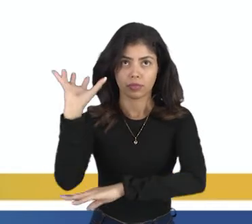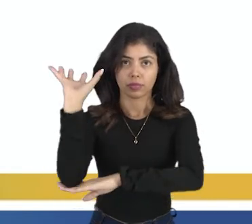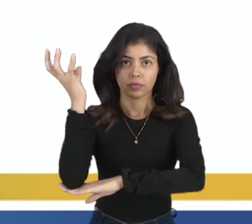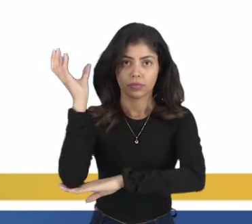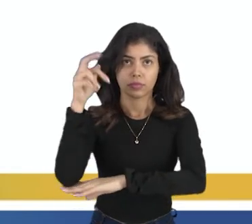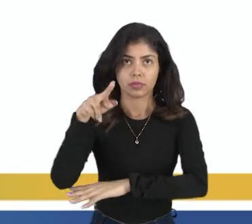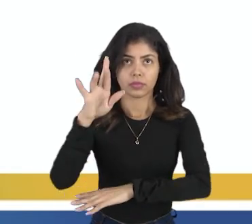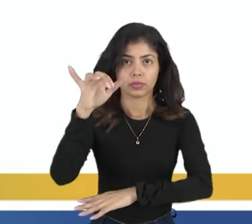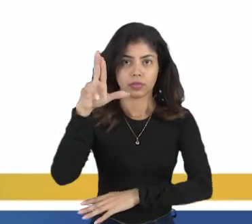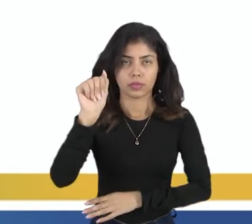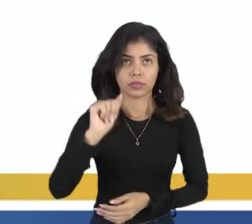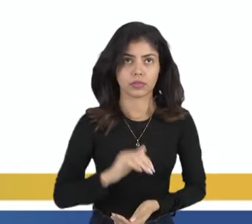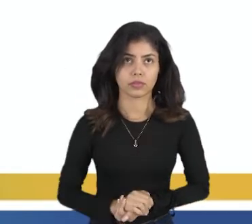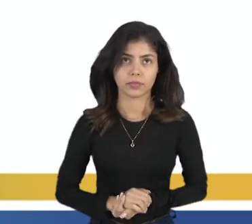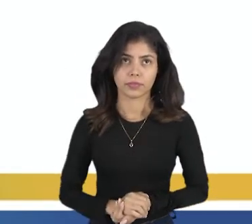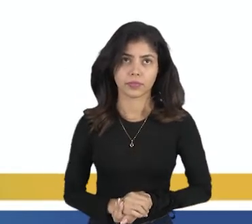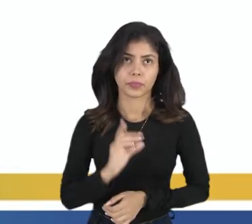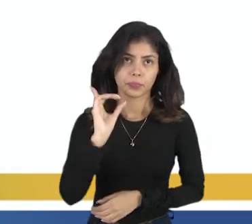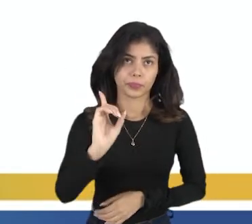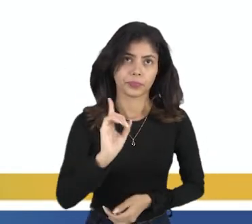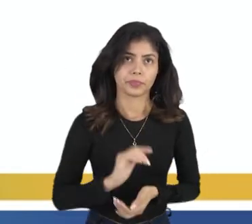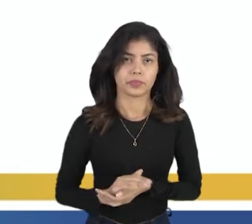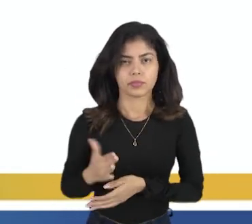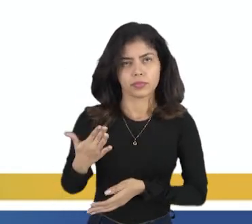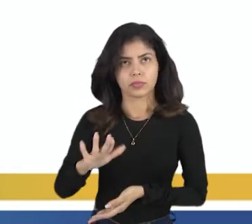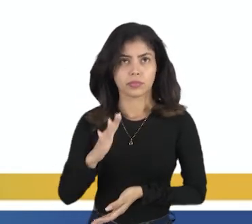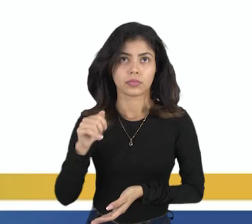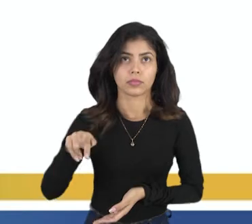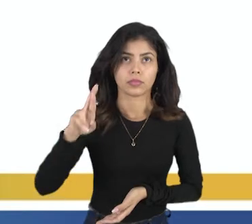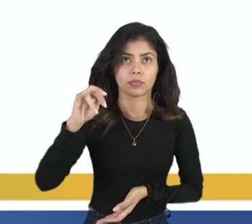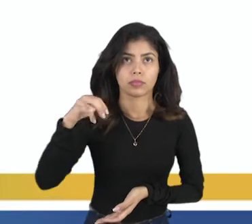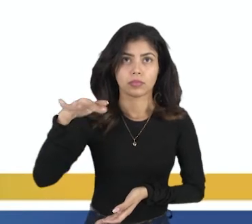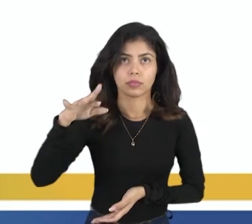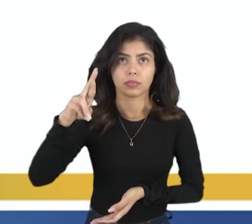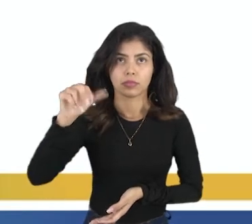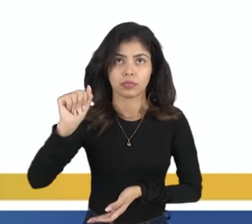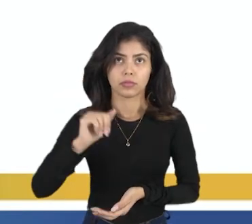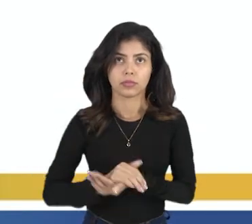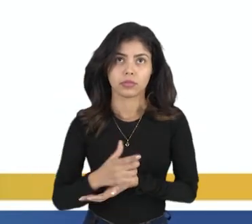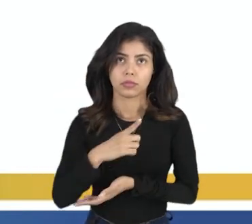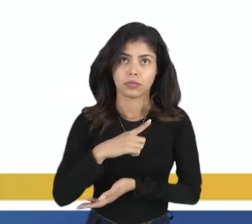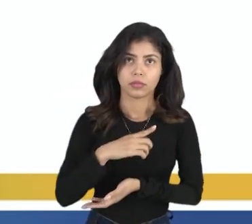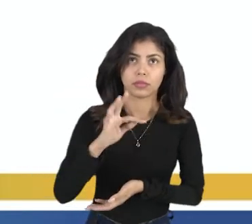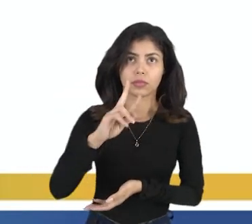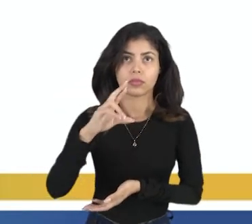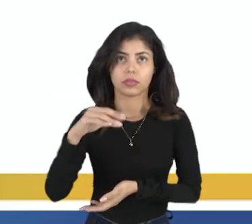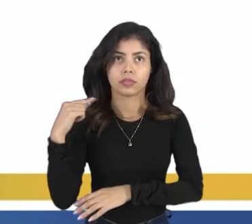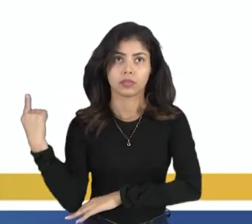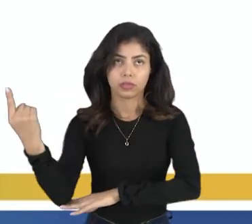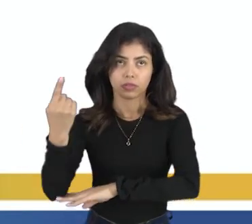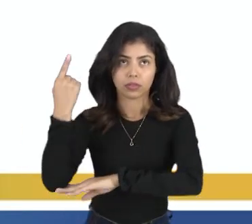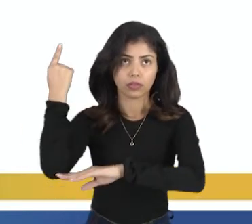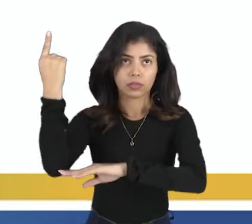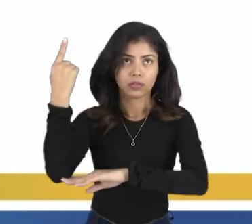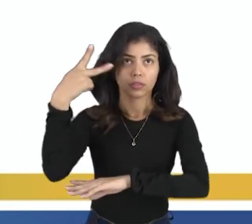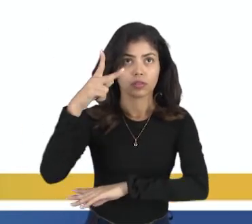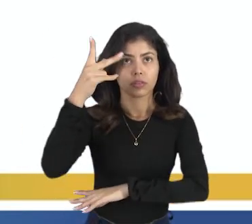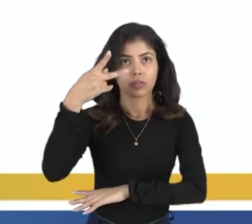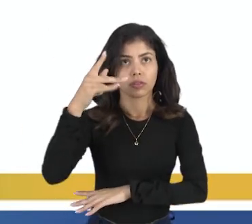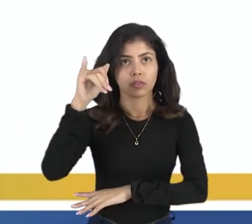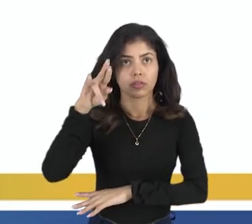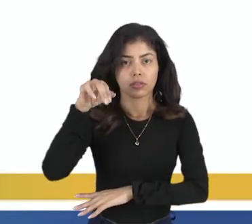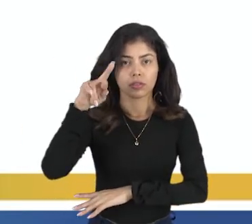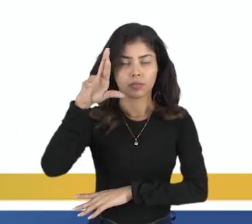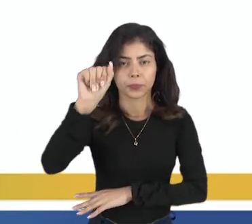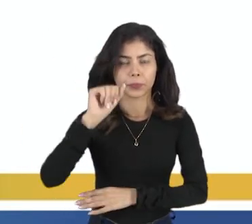uma paineira. Letra D. Em média, uma quaresmeira tem 1/3 da altura